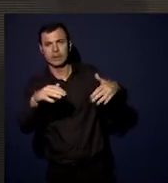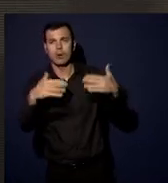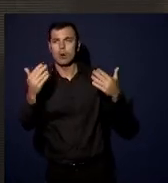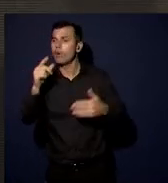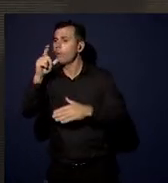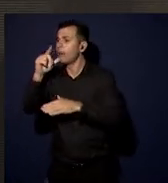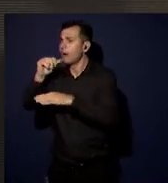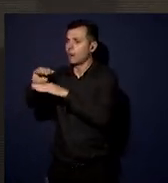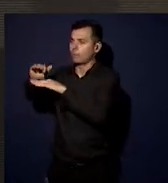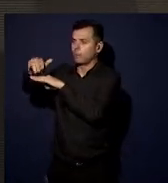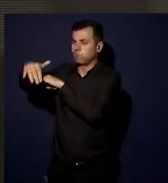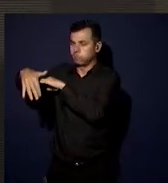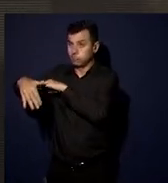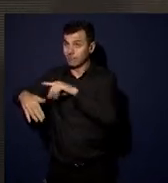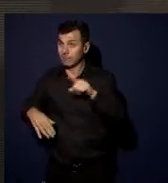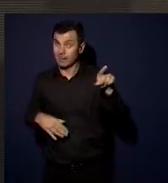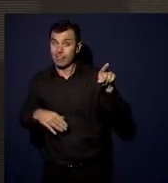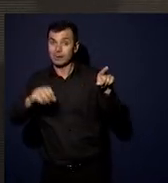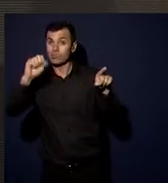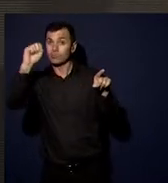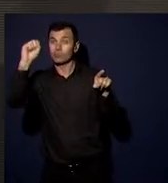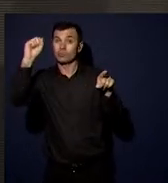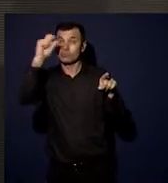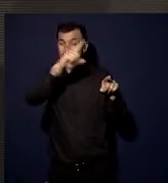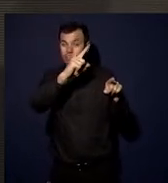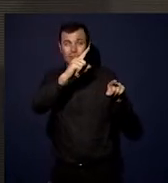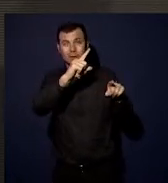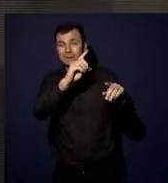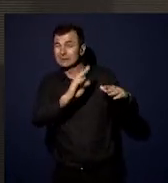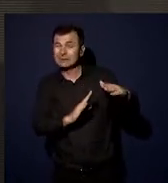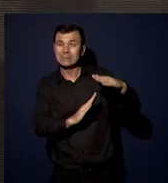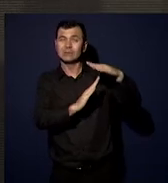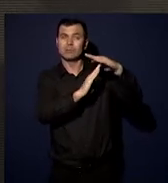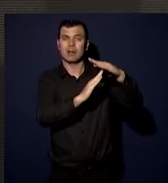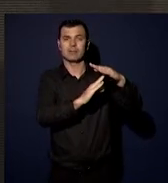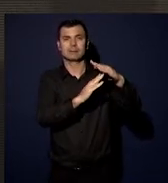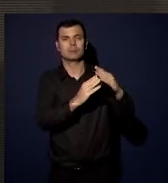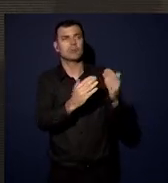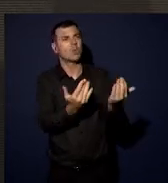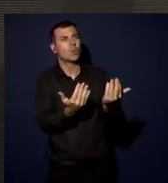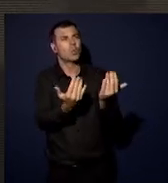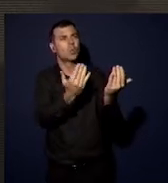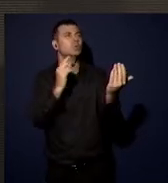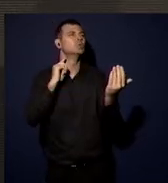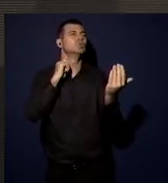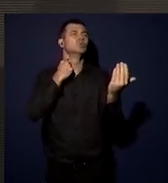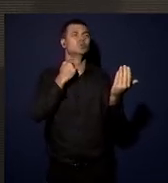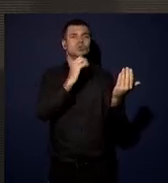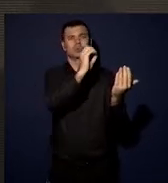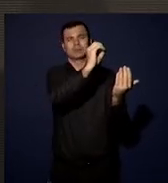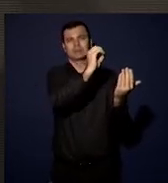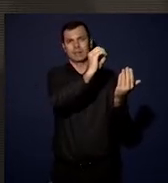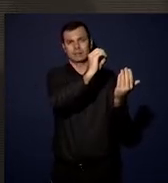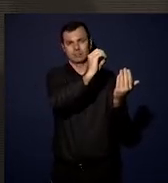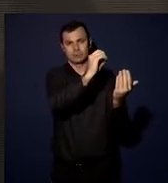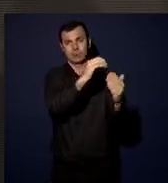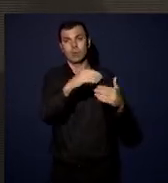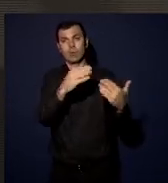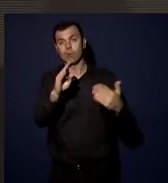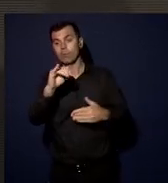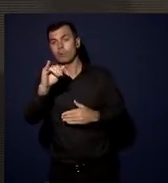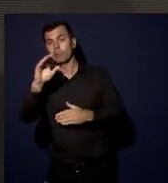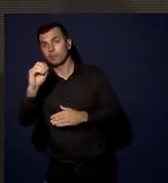no limite no limite extremo elas geraram a zero de emissão um biocombustível No Limite pode ser negativo